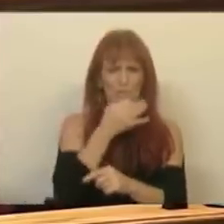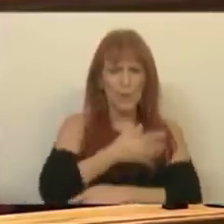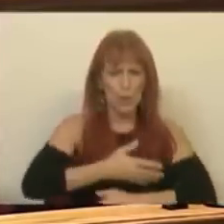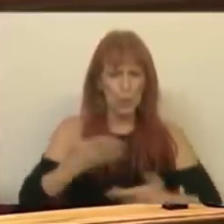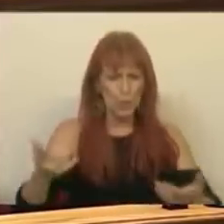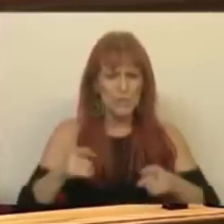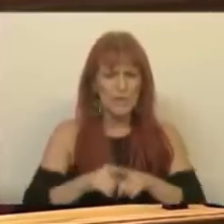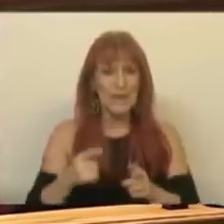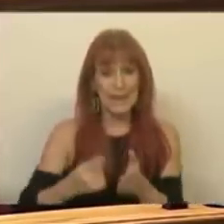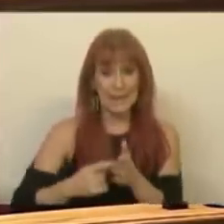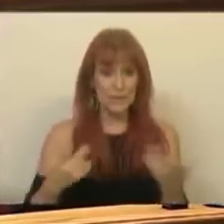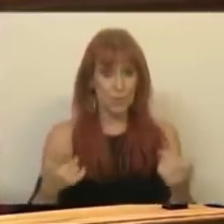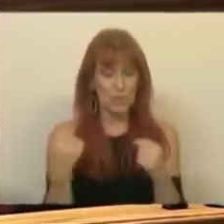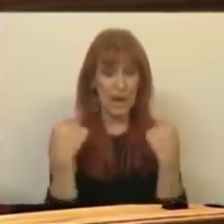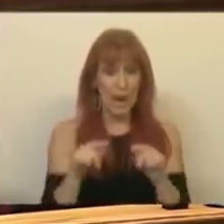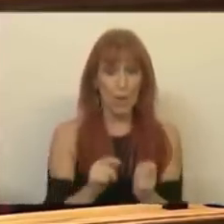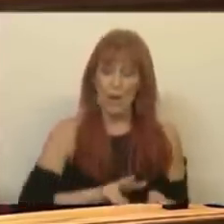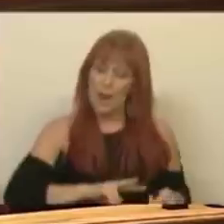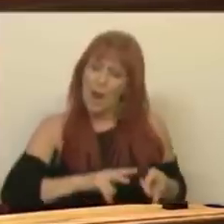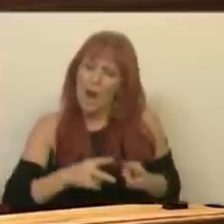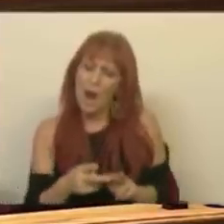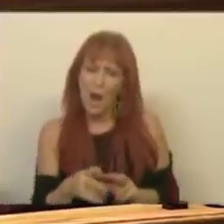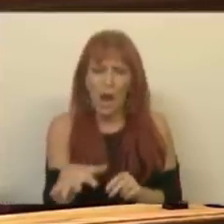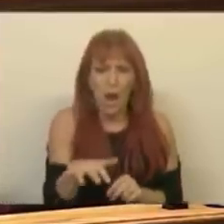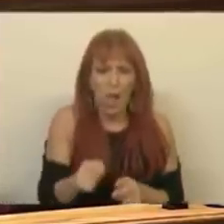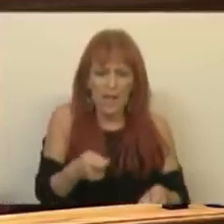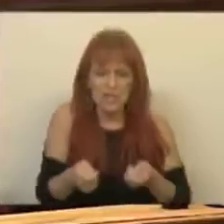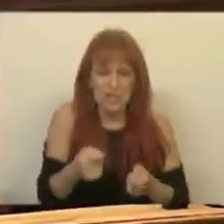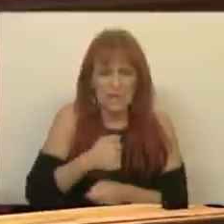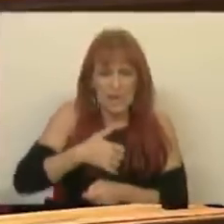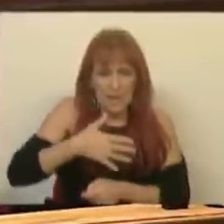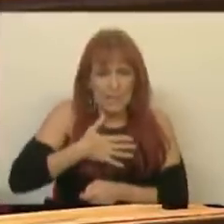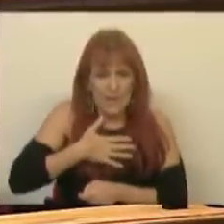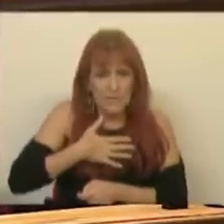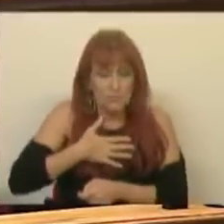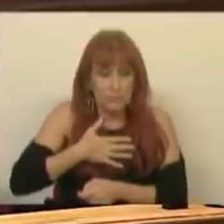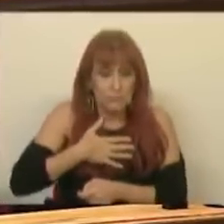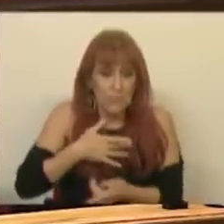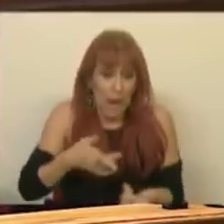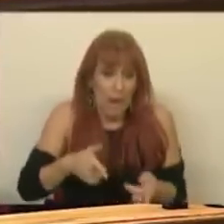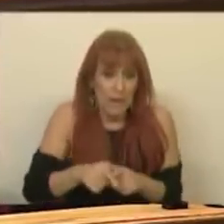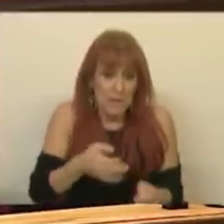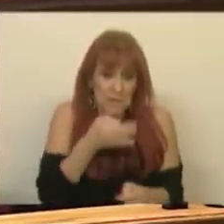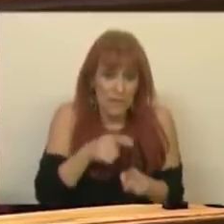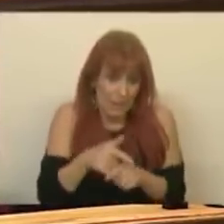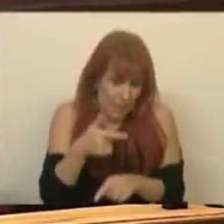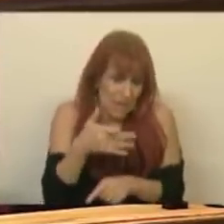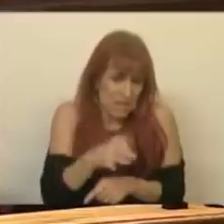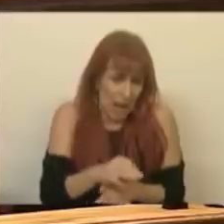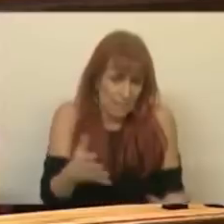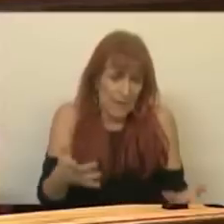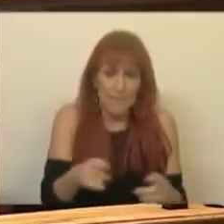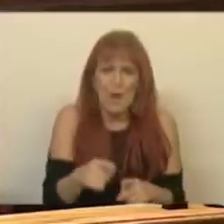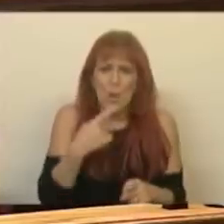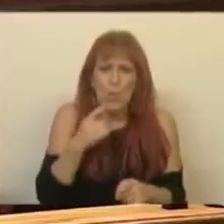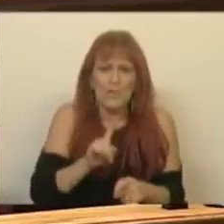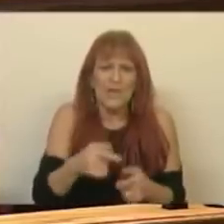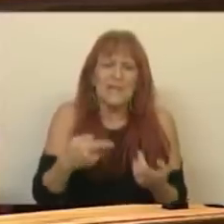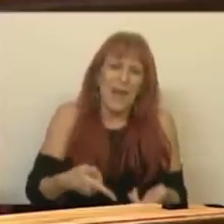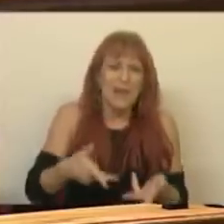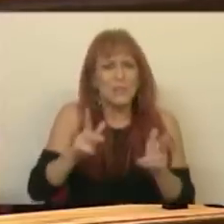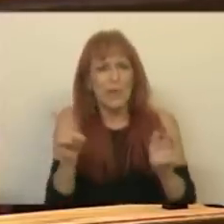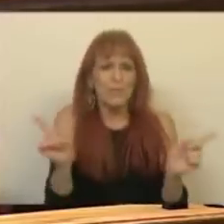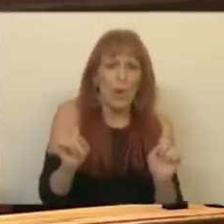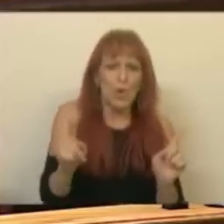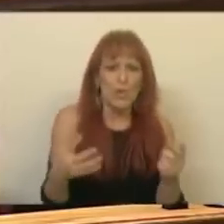na necessidade de ver aqui uma transição do ponto de vista da gestão da empresa a neste caso falando referindo matar mas não disse está ou não